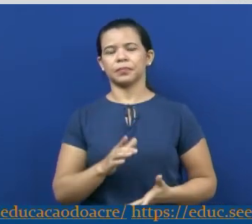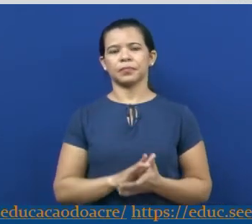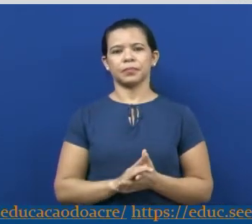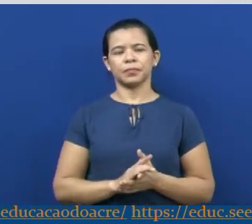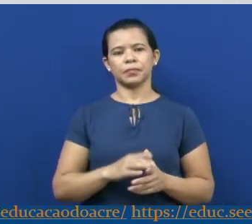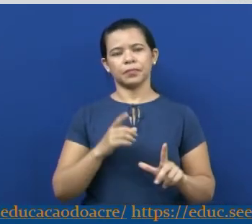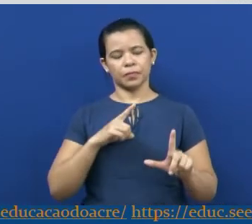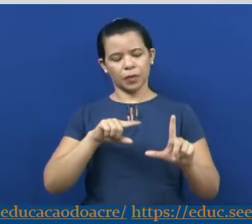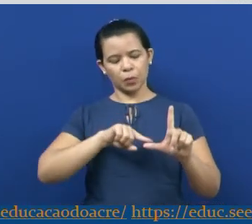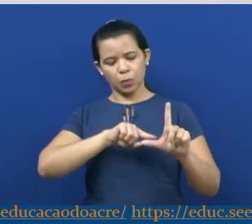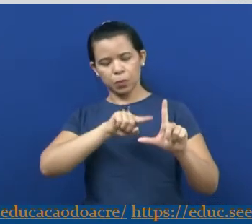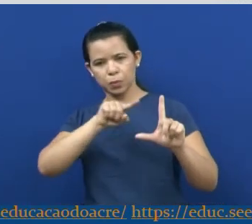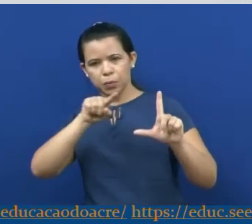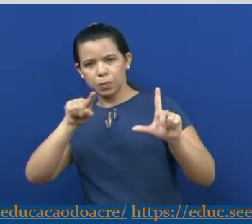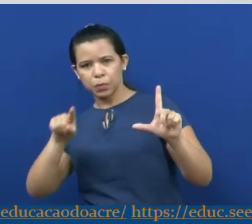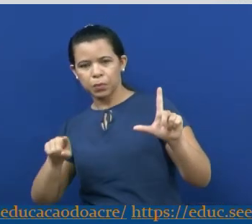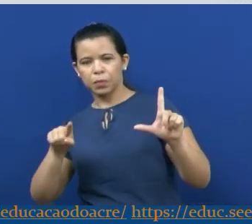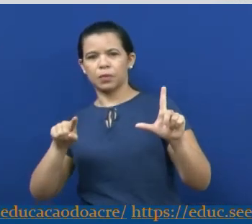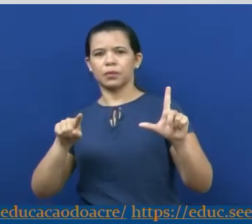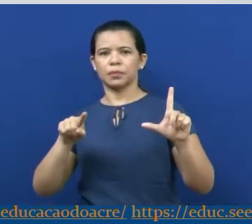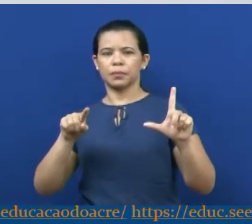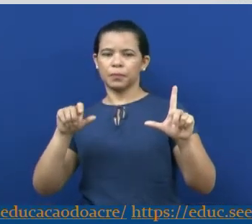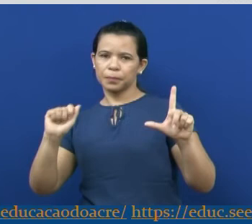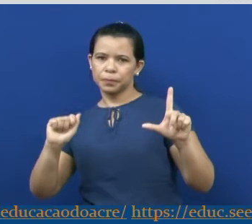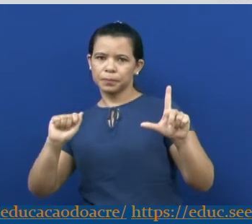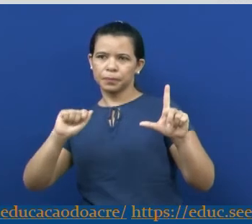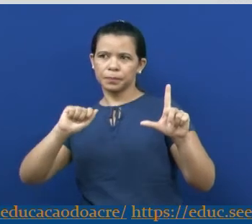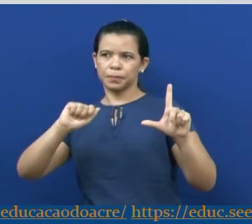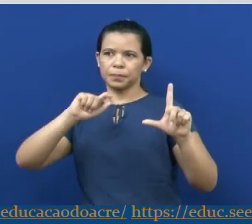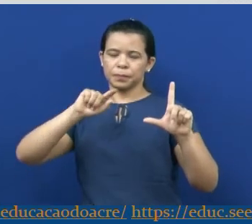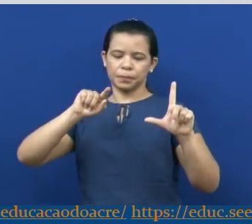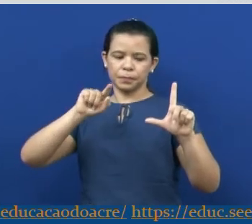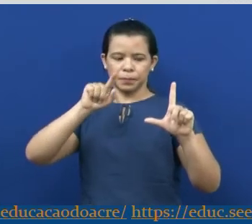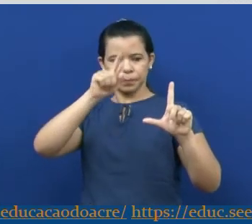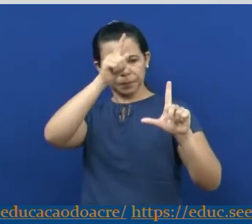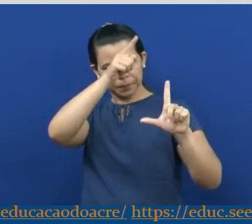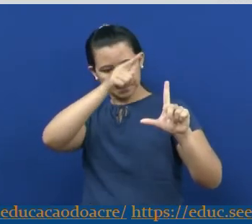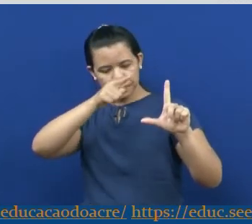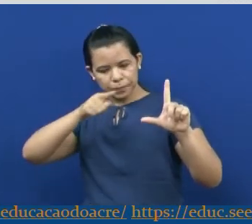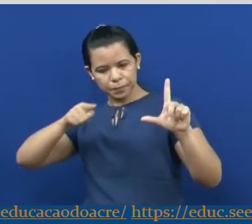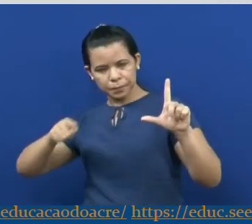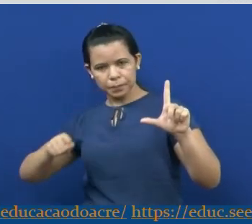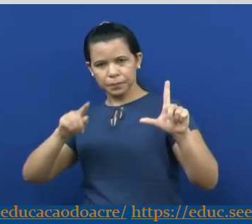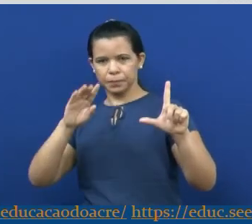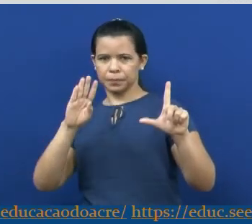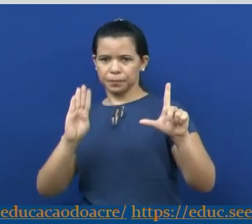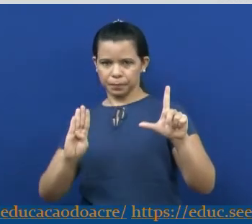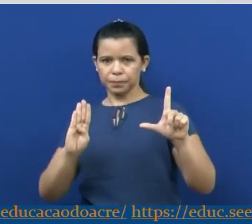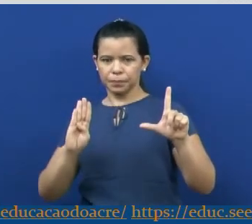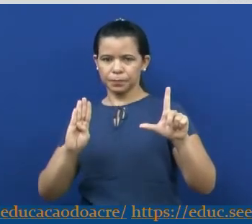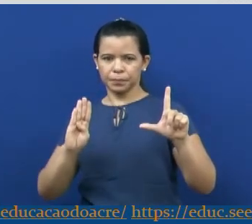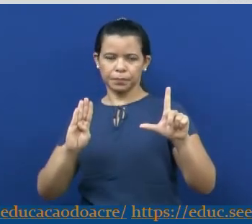da medicação A, formulação A, e a curva da formulação B.